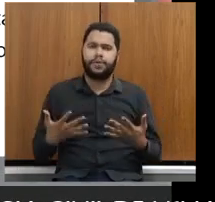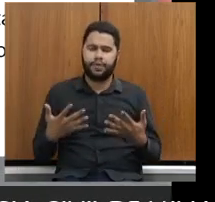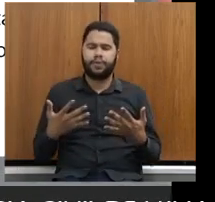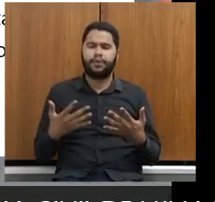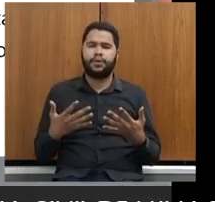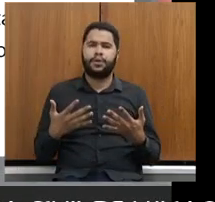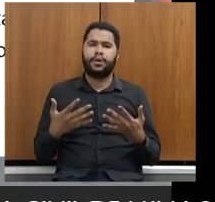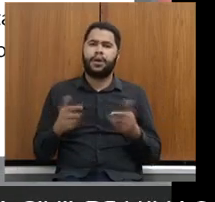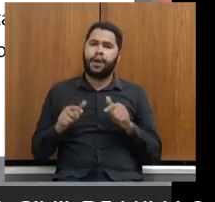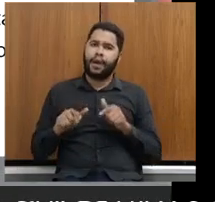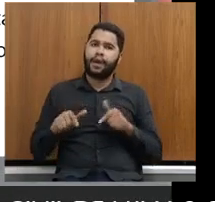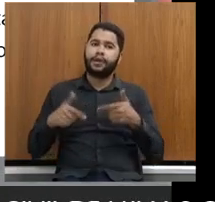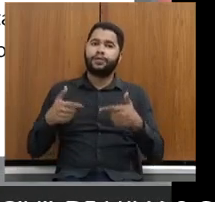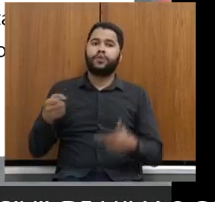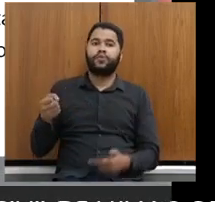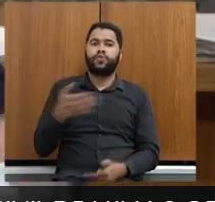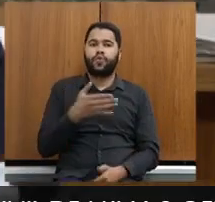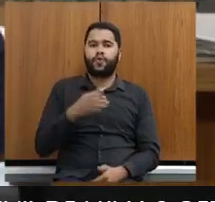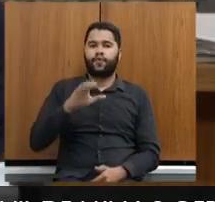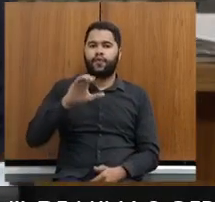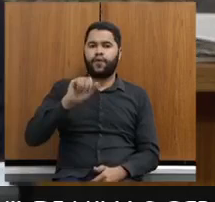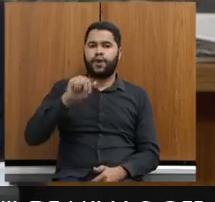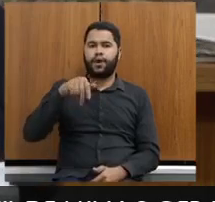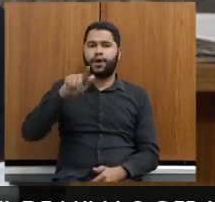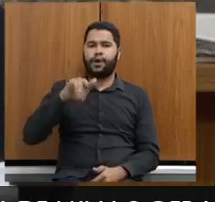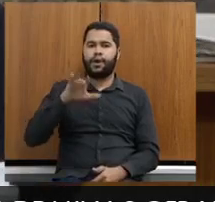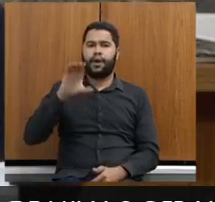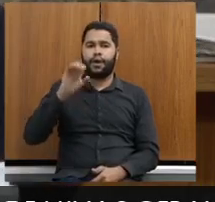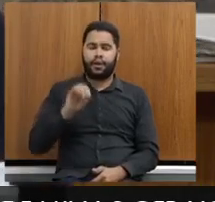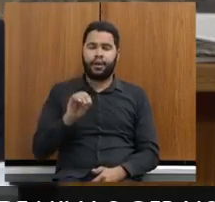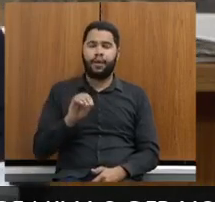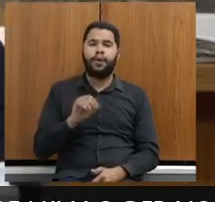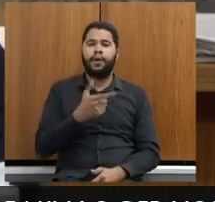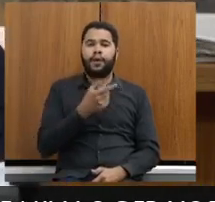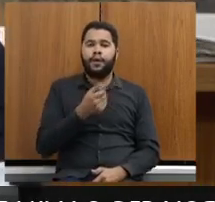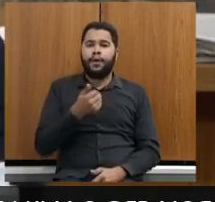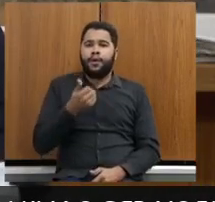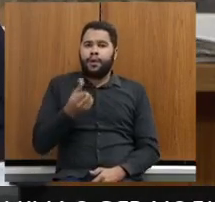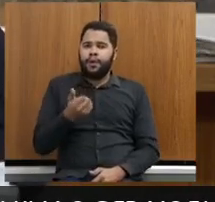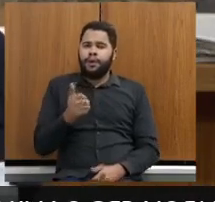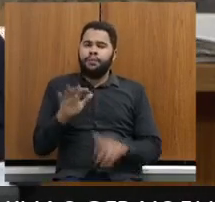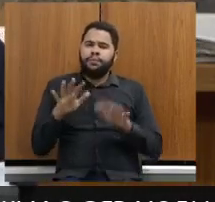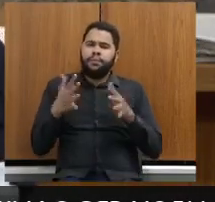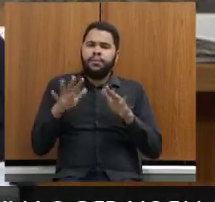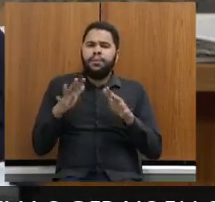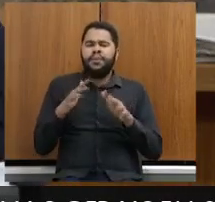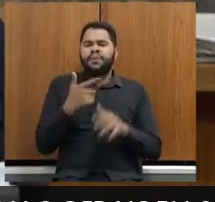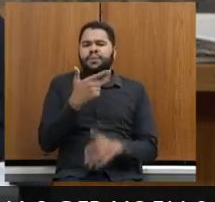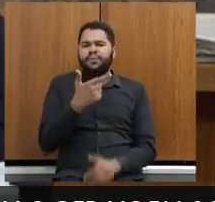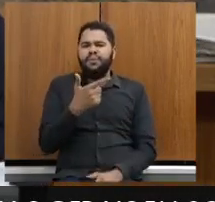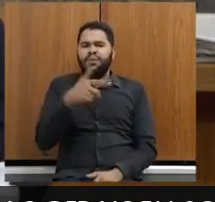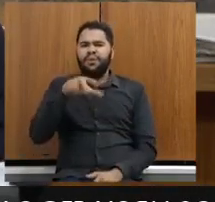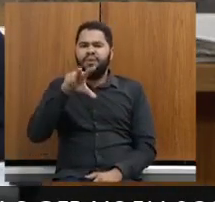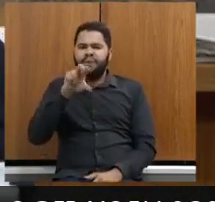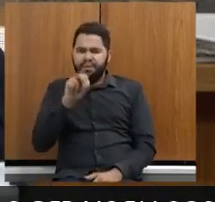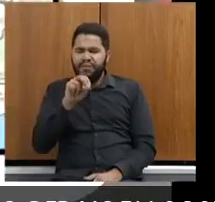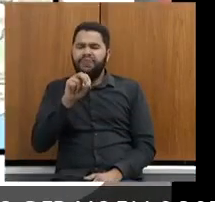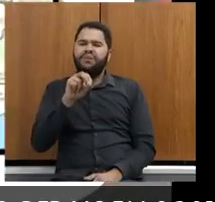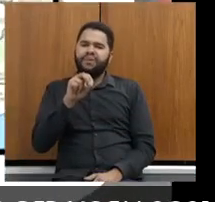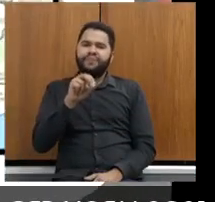voltando um pouquinho ação do novo Cangaço pode passar esse pilates em 2016 nós tivemos aproximadamente aí